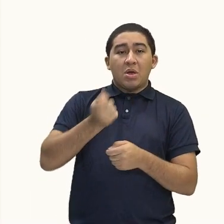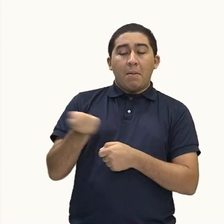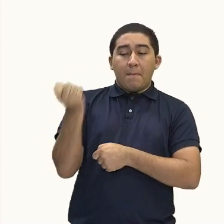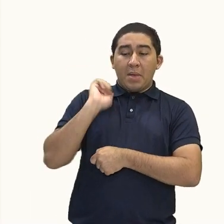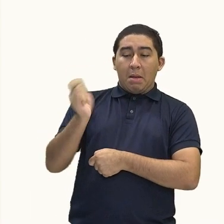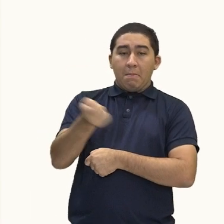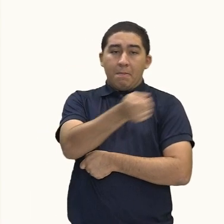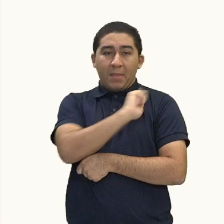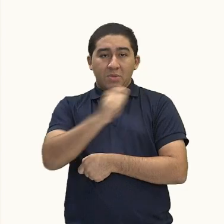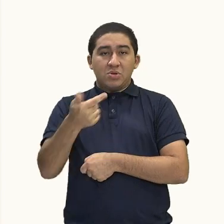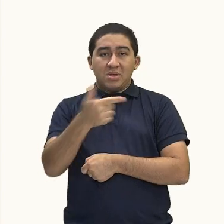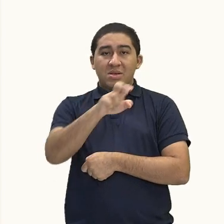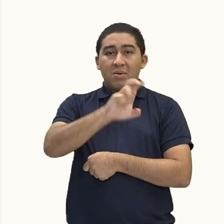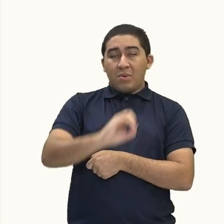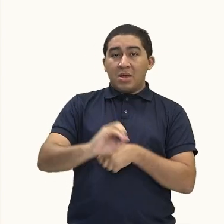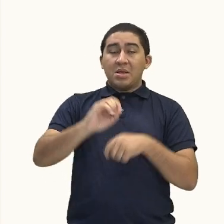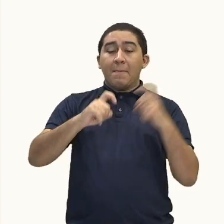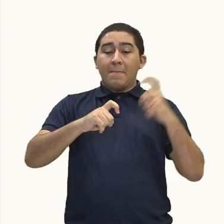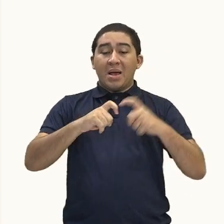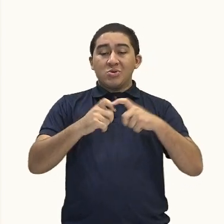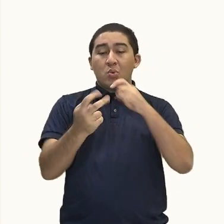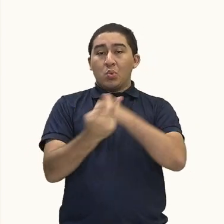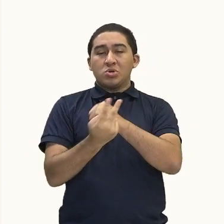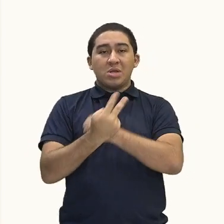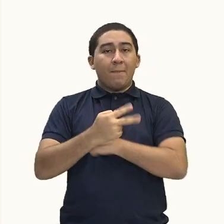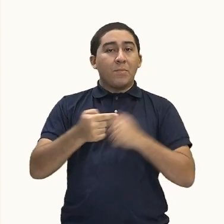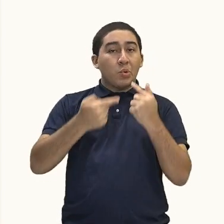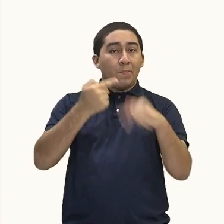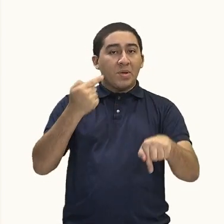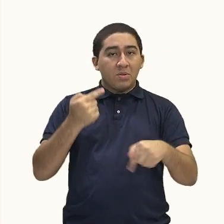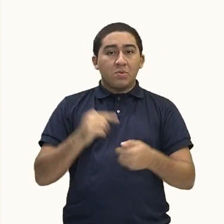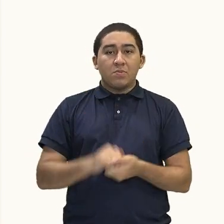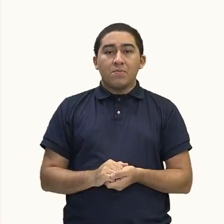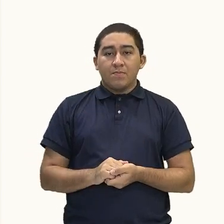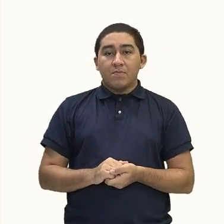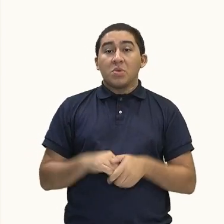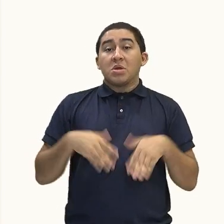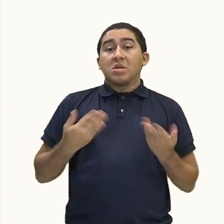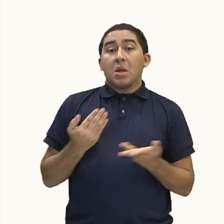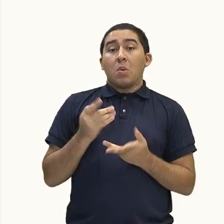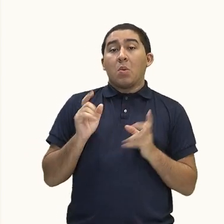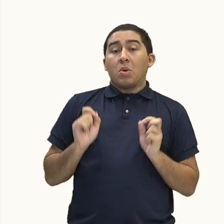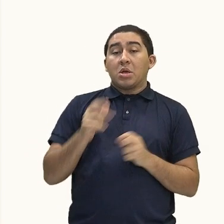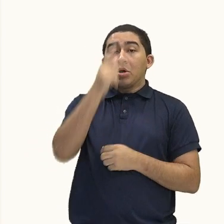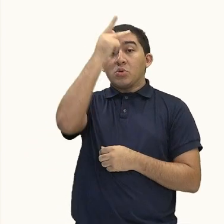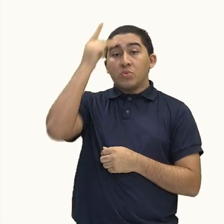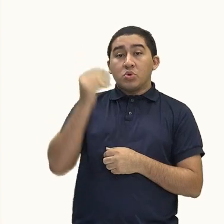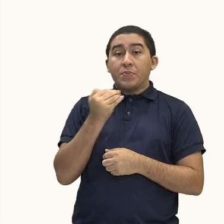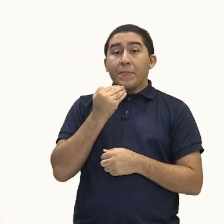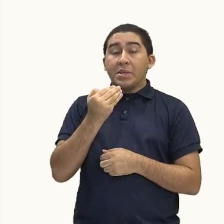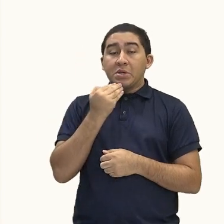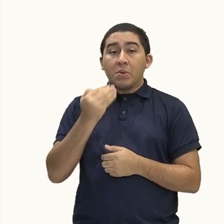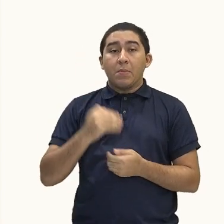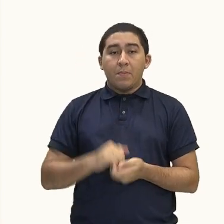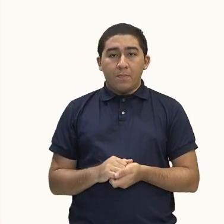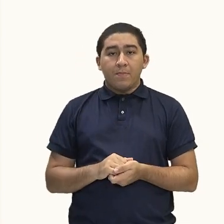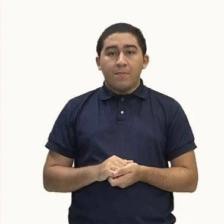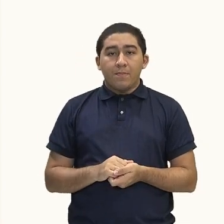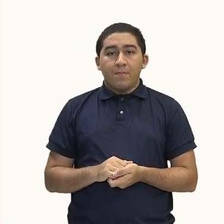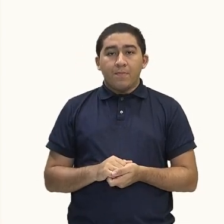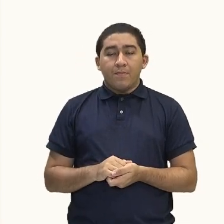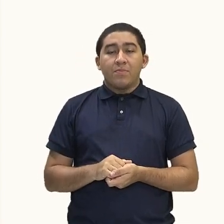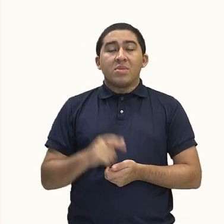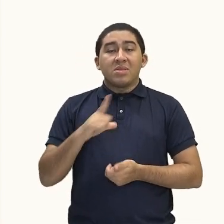direito a atendimento médico. Quais são as reivindicações, né, das pessoas, desses marinheiros? Substituição